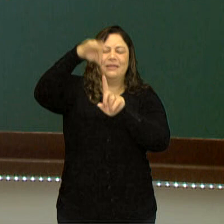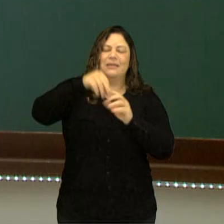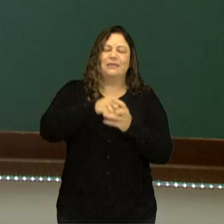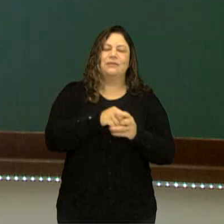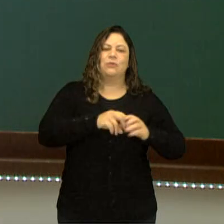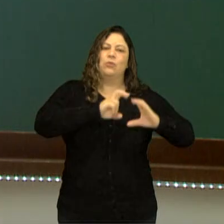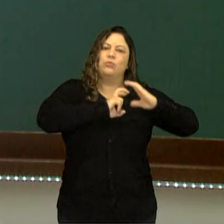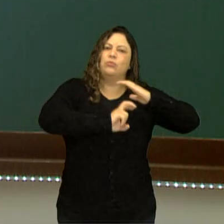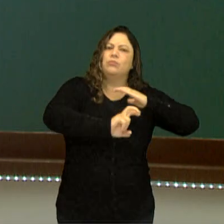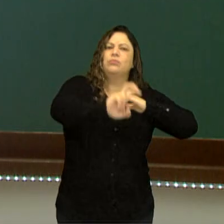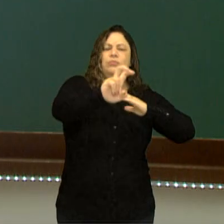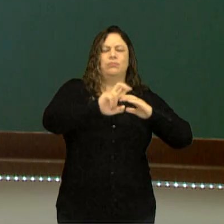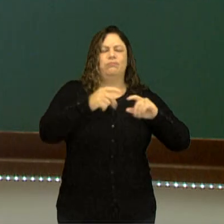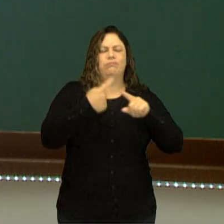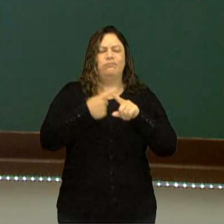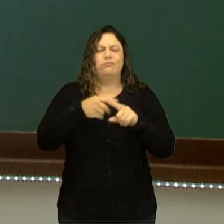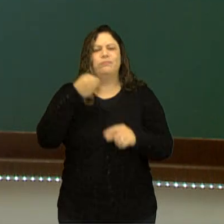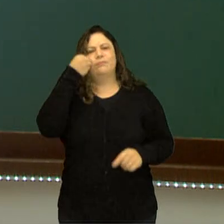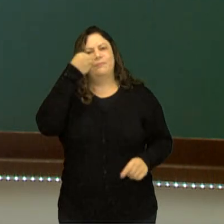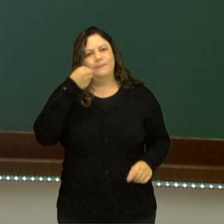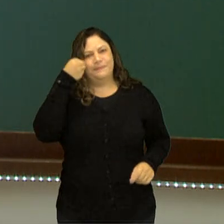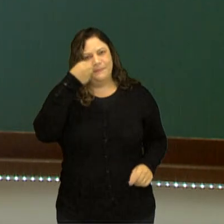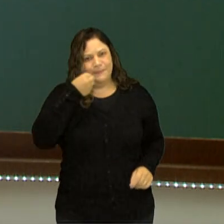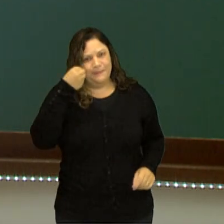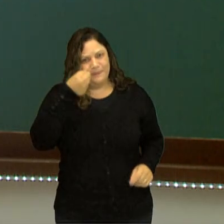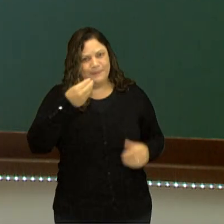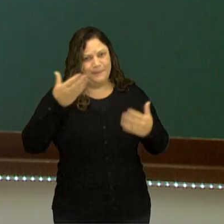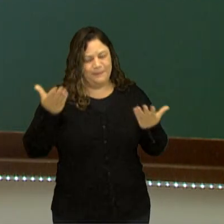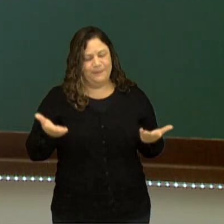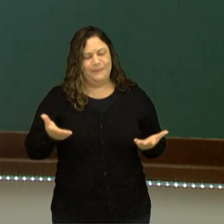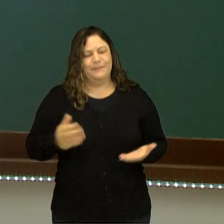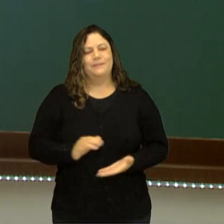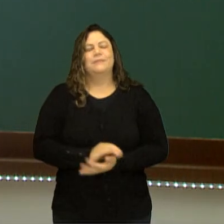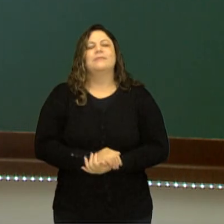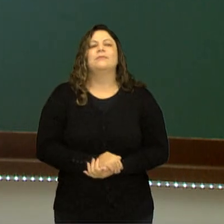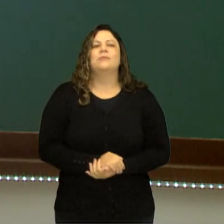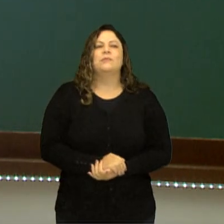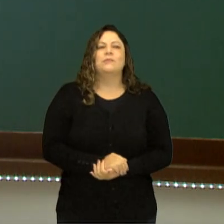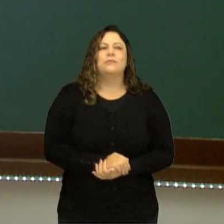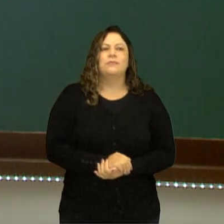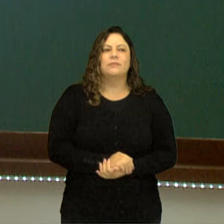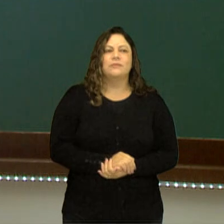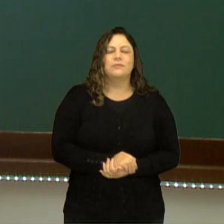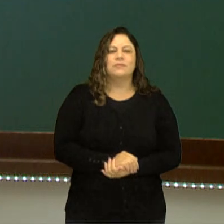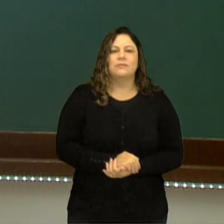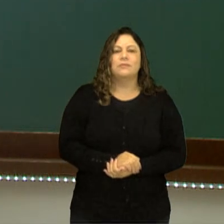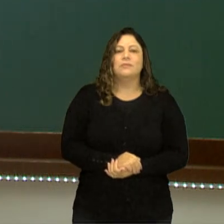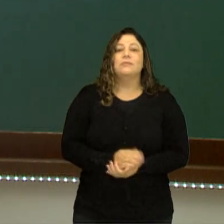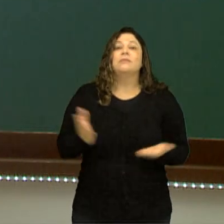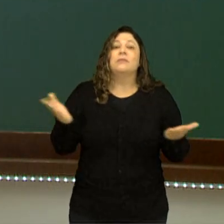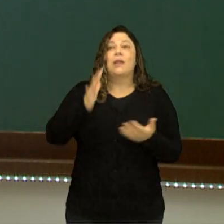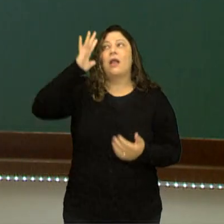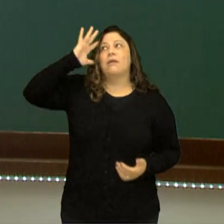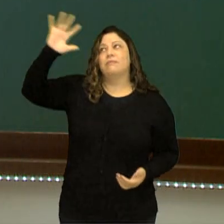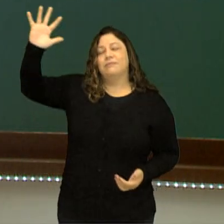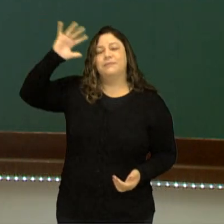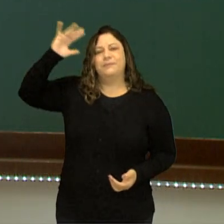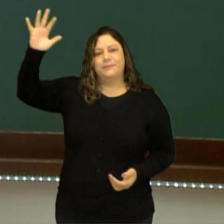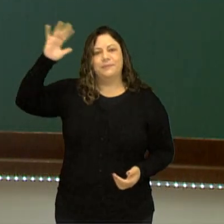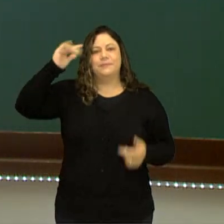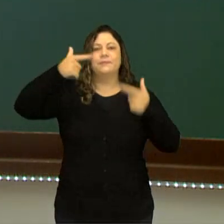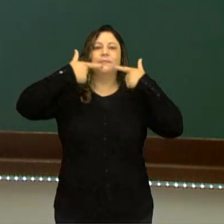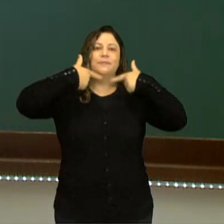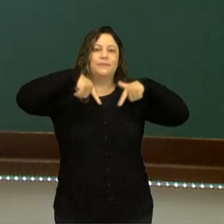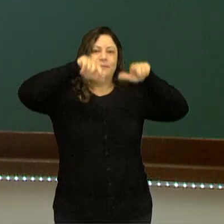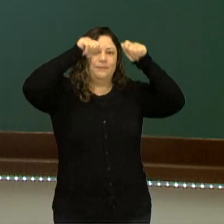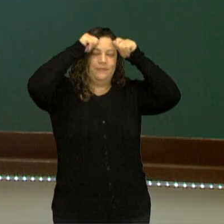uma má experiência com isso que aconteceu. Agora vamos refletir sobre a questão da